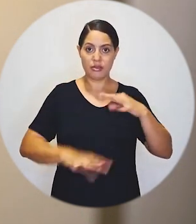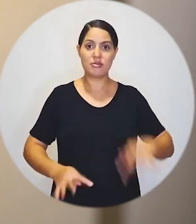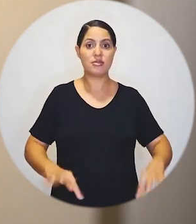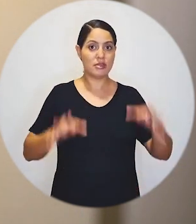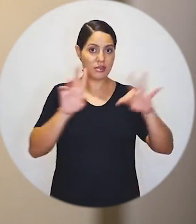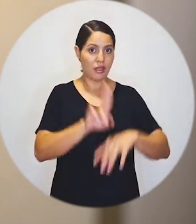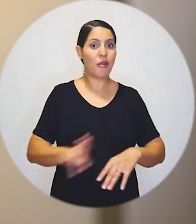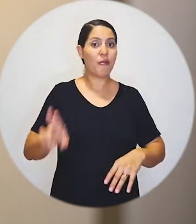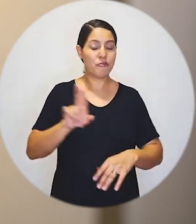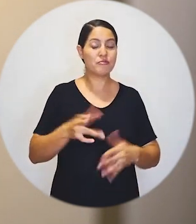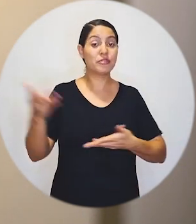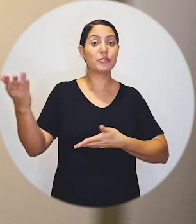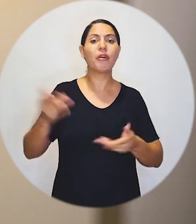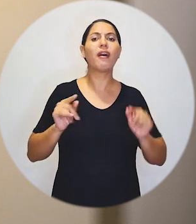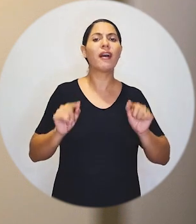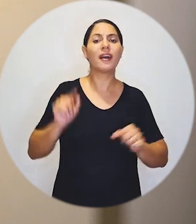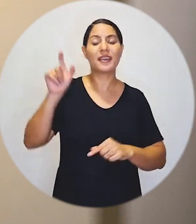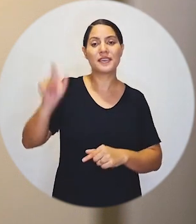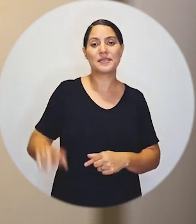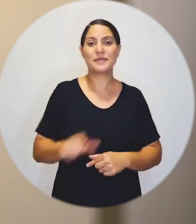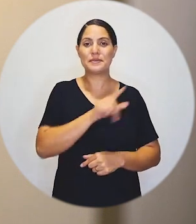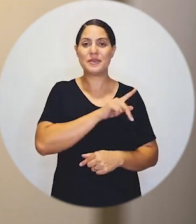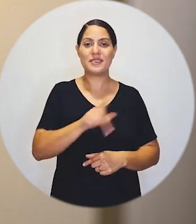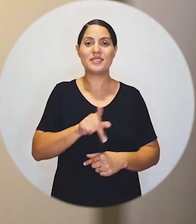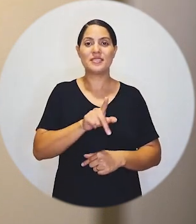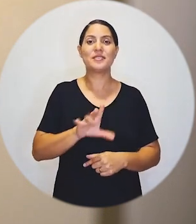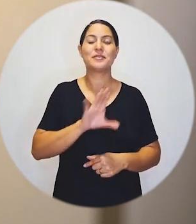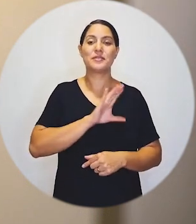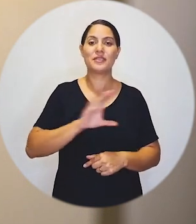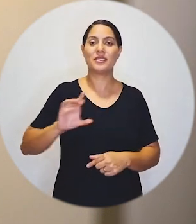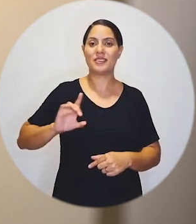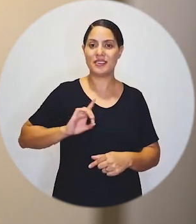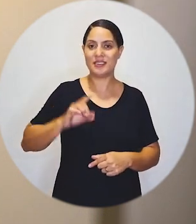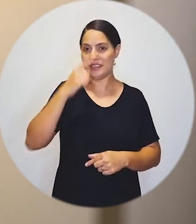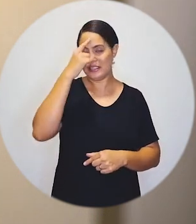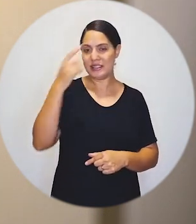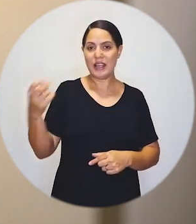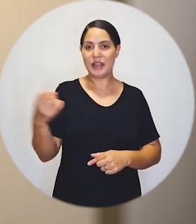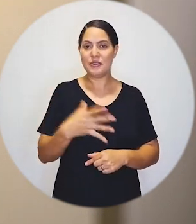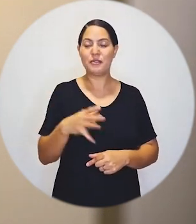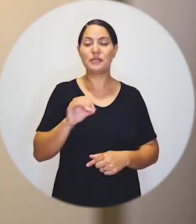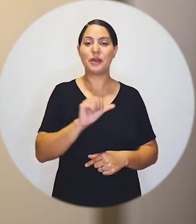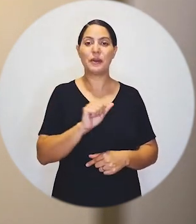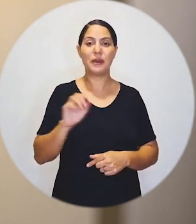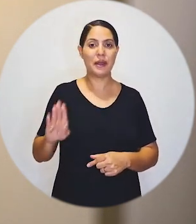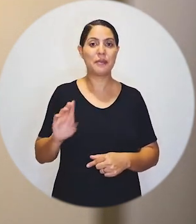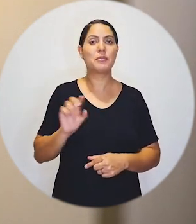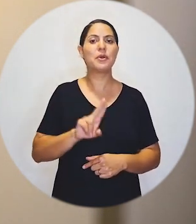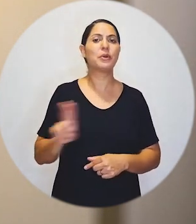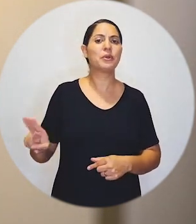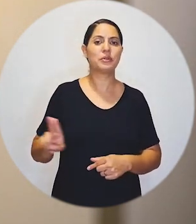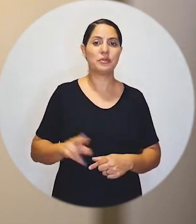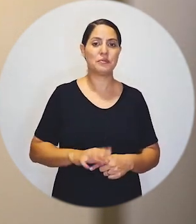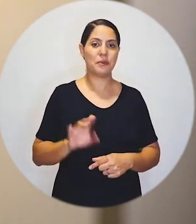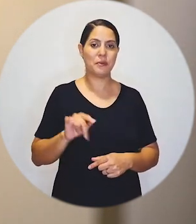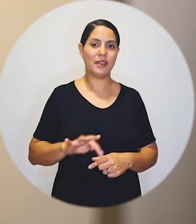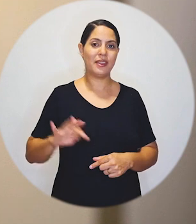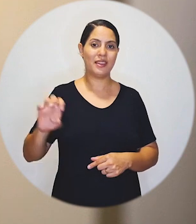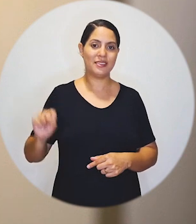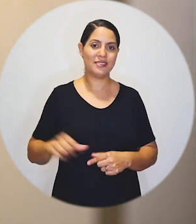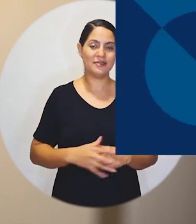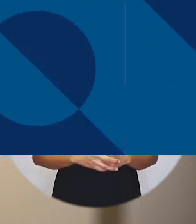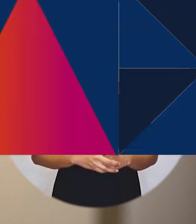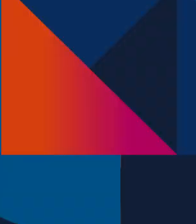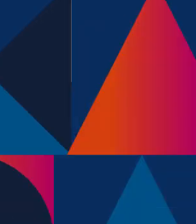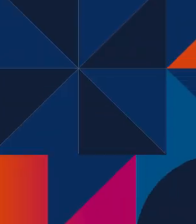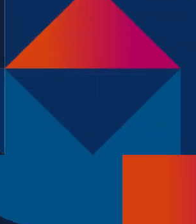utilização da tecnologia. E o convidado desta vez foi o presidente da Coordenação de Inovação e Tecnologia da OAB Nacional, Paulo